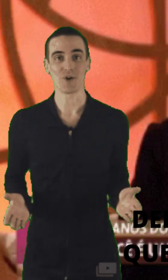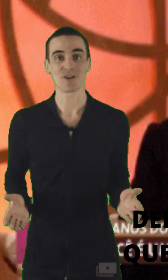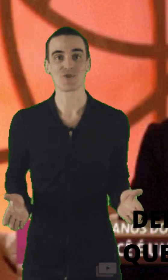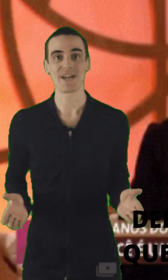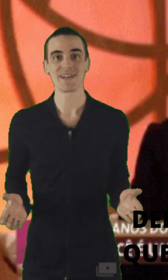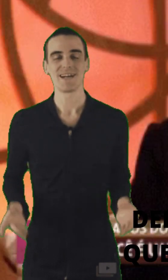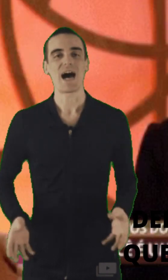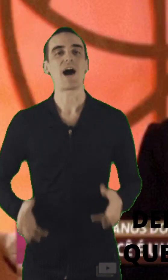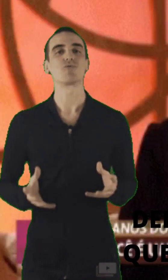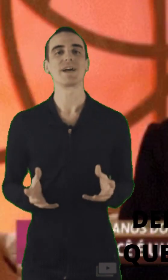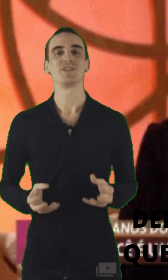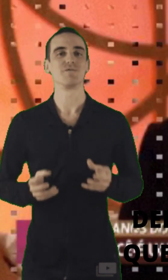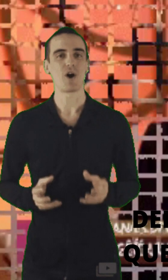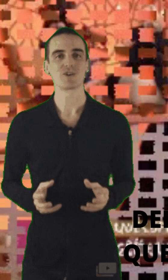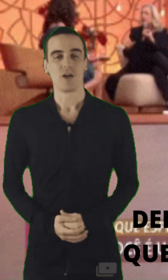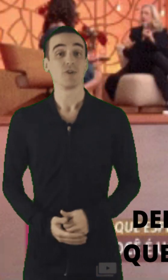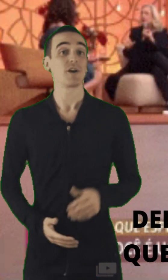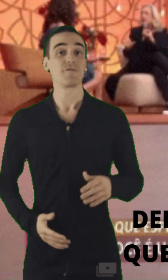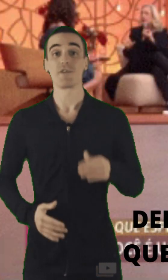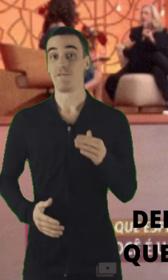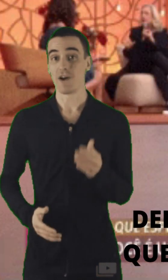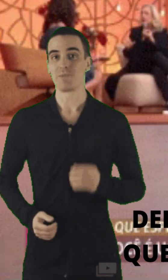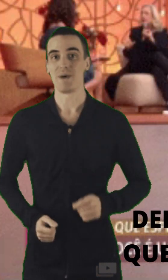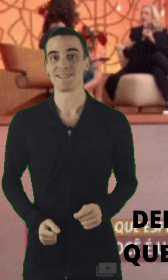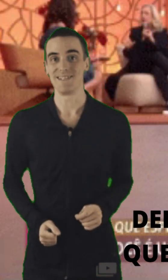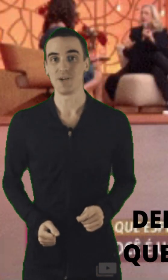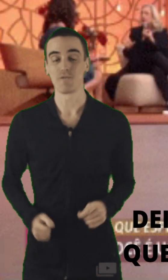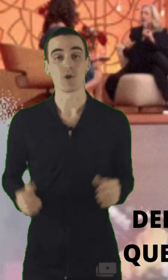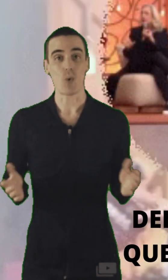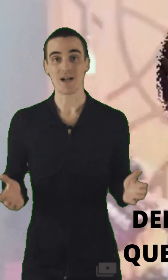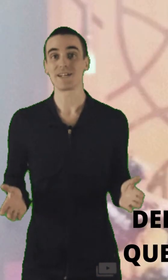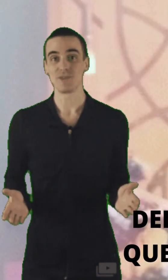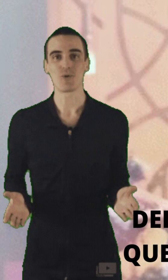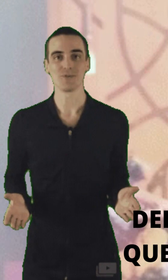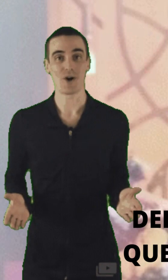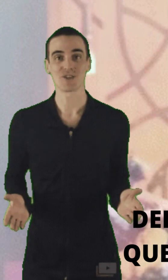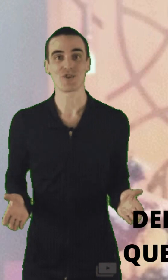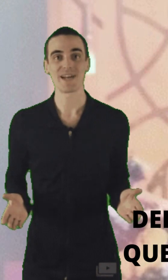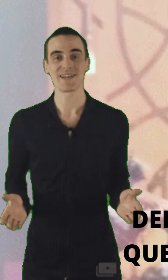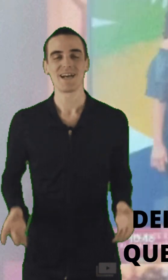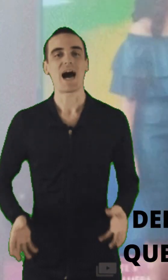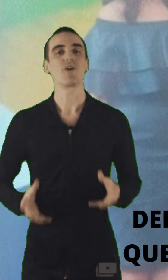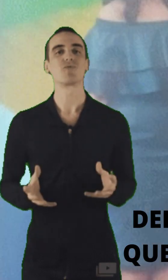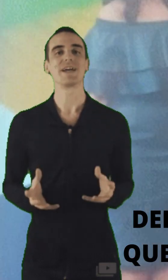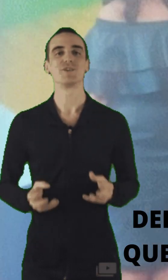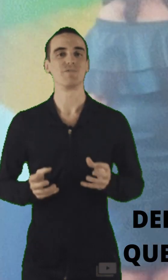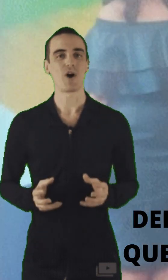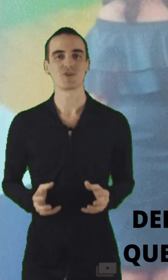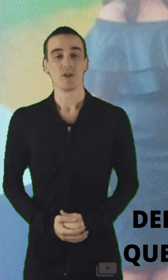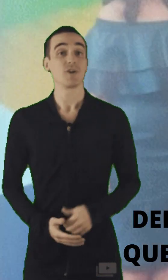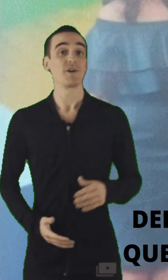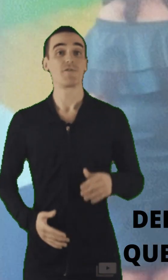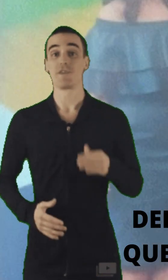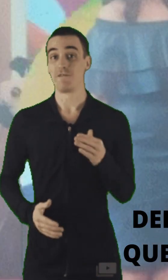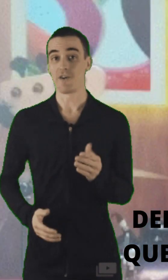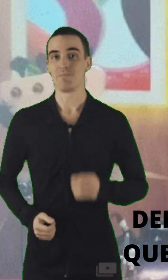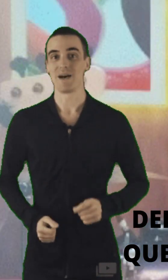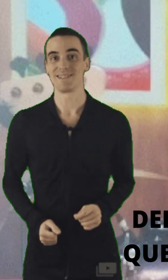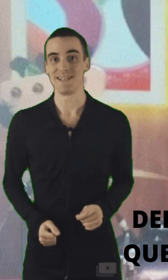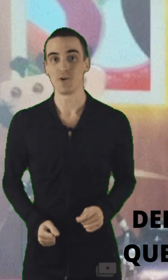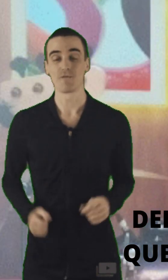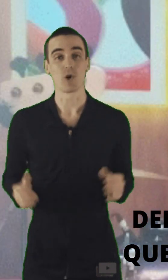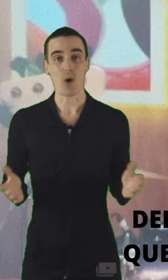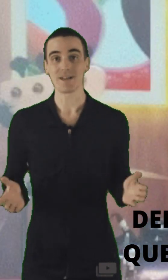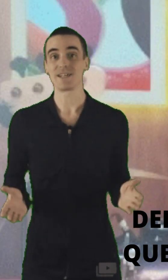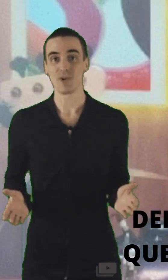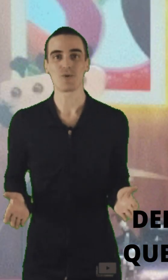descrição, que tem o link para o Globoplay. Bom, você já pode deixar seu comentário sobre o que você achou do programa,